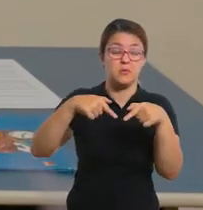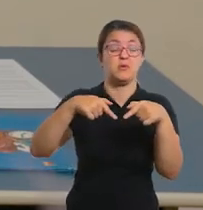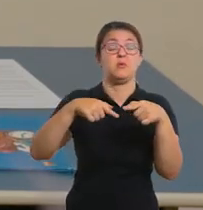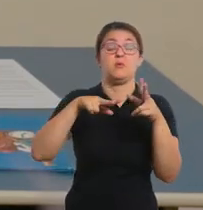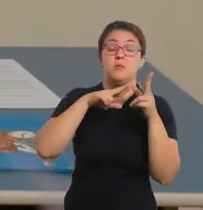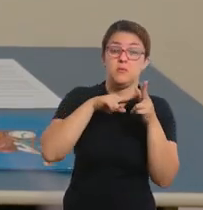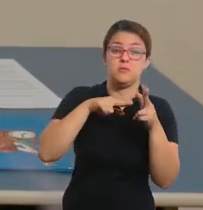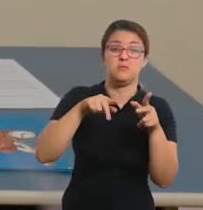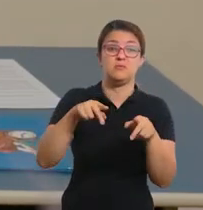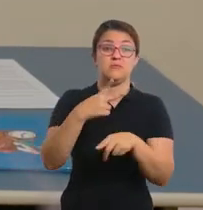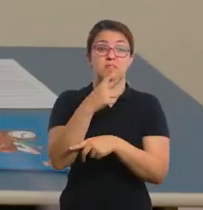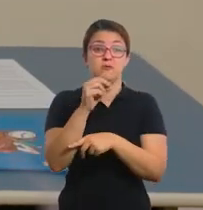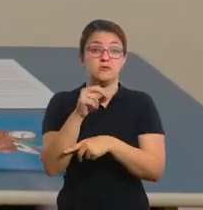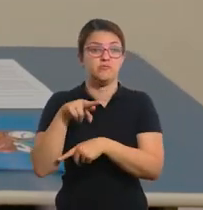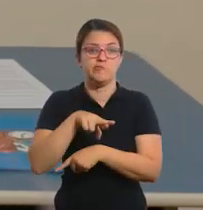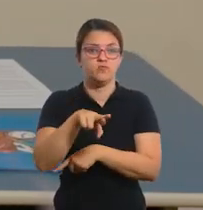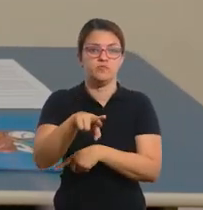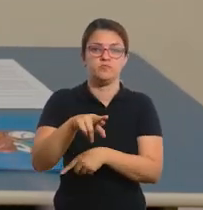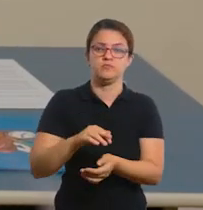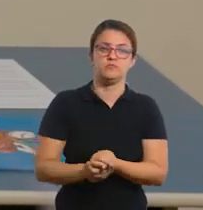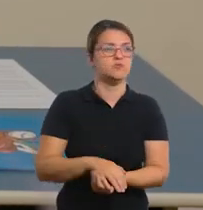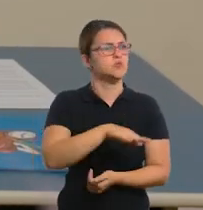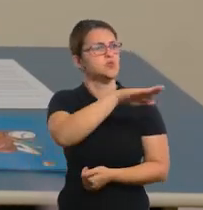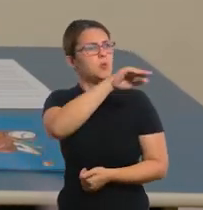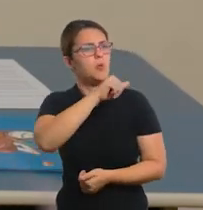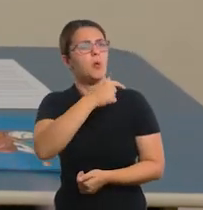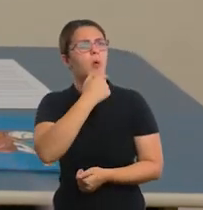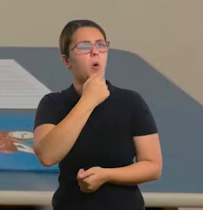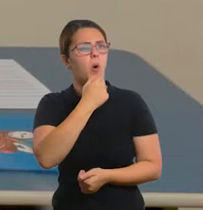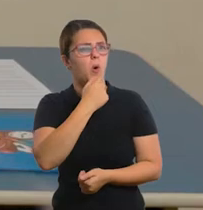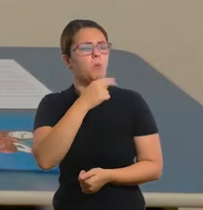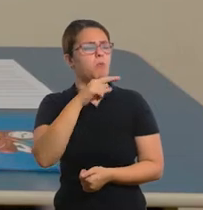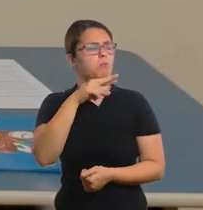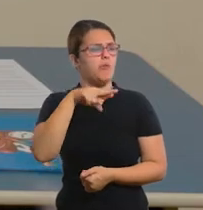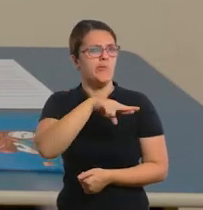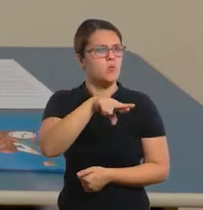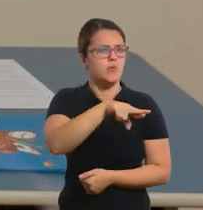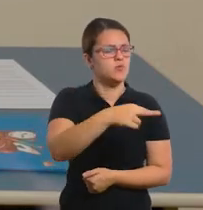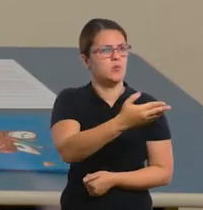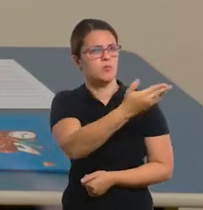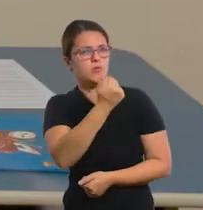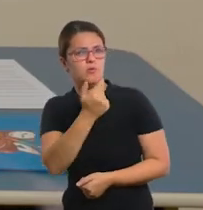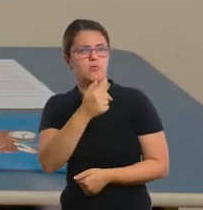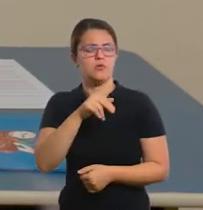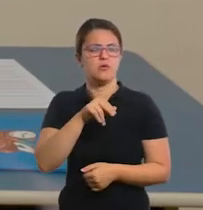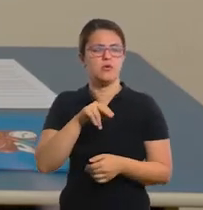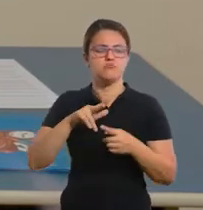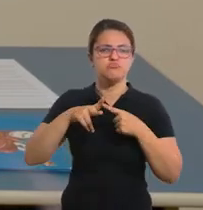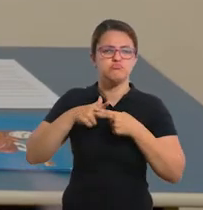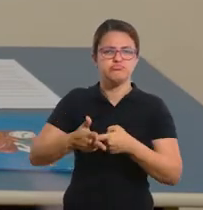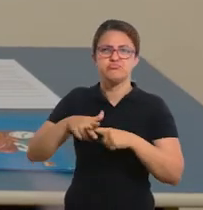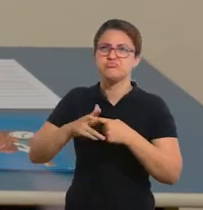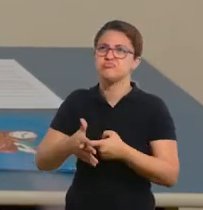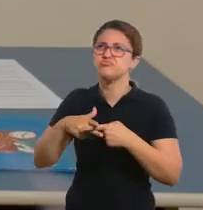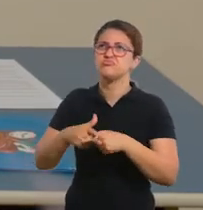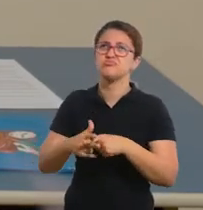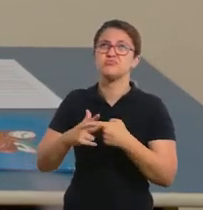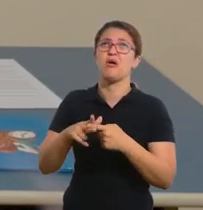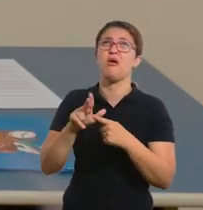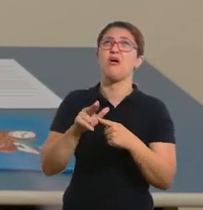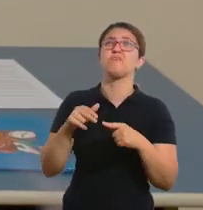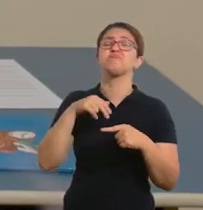ratinhas. Dona Rata contratou um ratão para o conserto. De que adianta eu subir se o telhado não tem